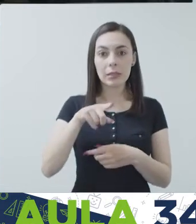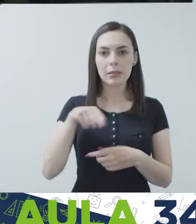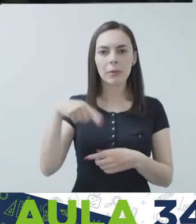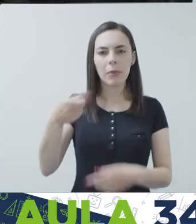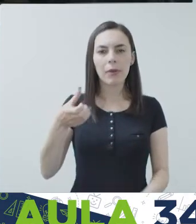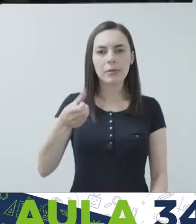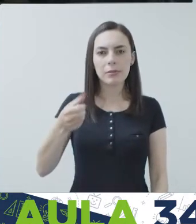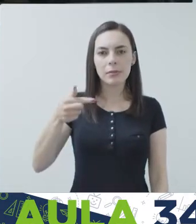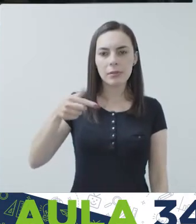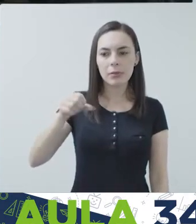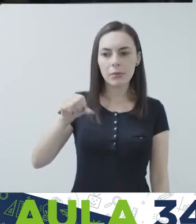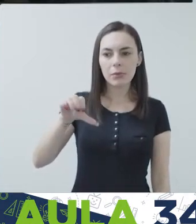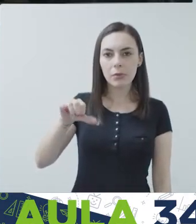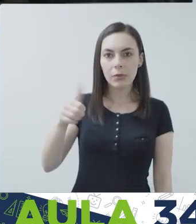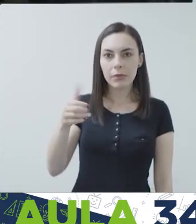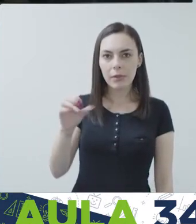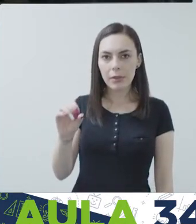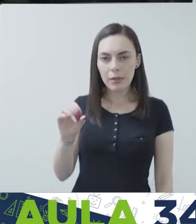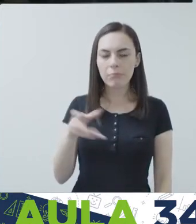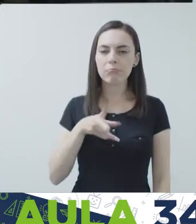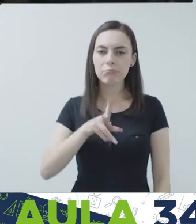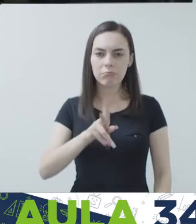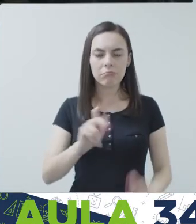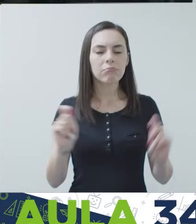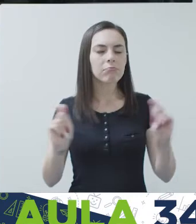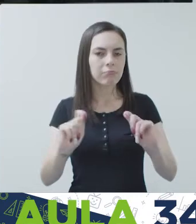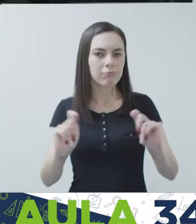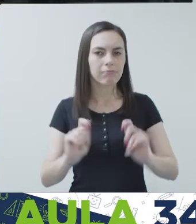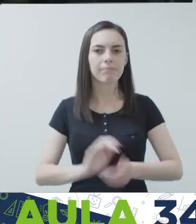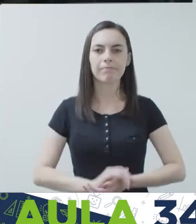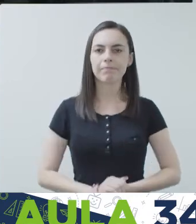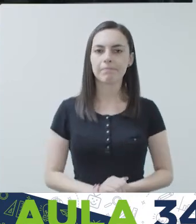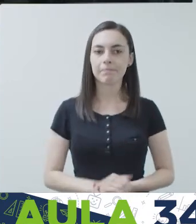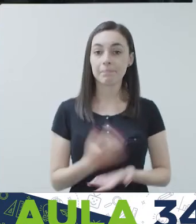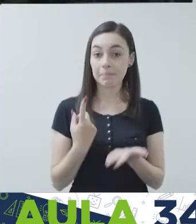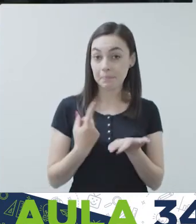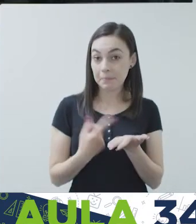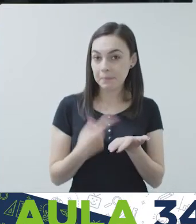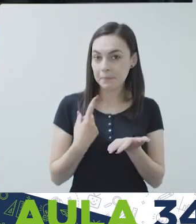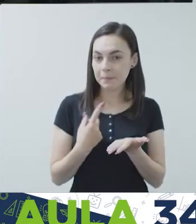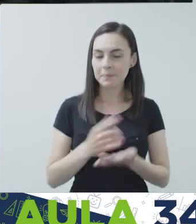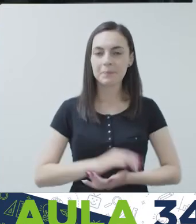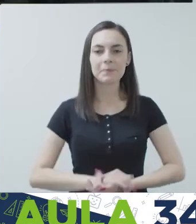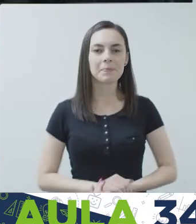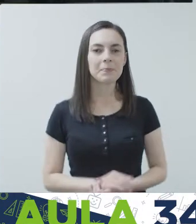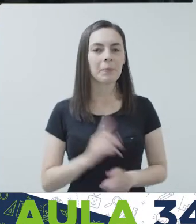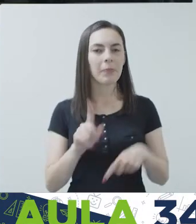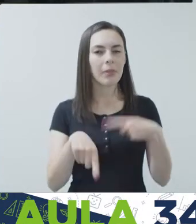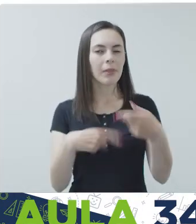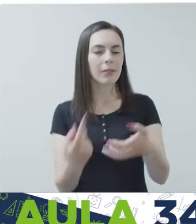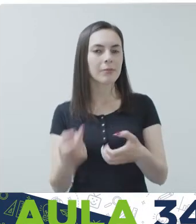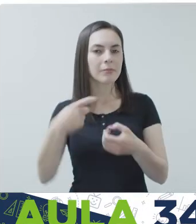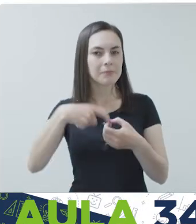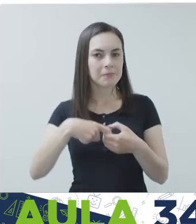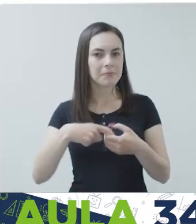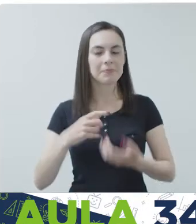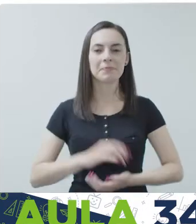continuar registrando, toda a primeira linha pode registrar. Combinado? Daqui a pouco eu